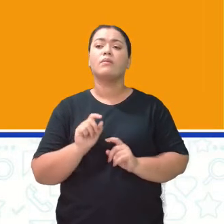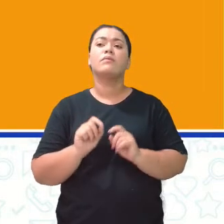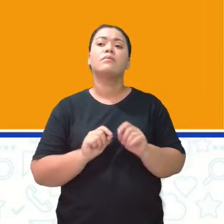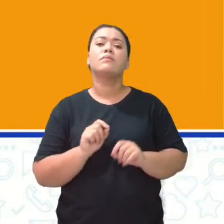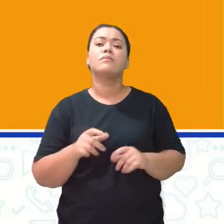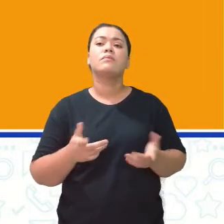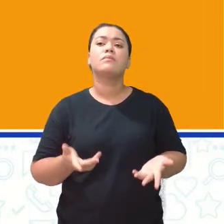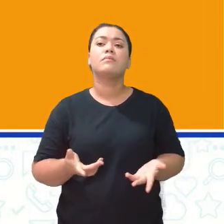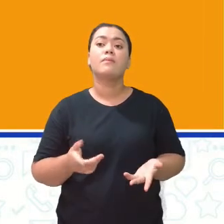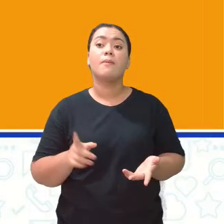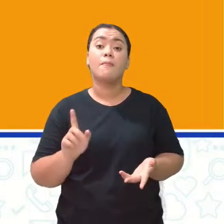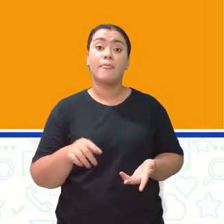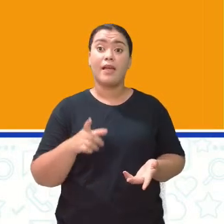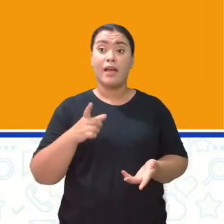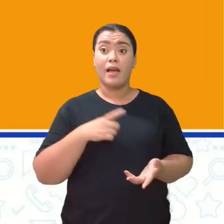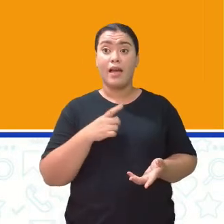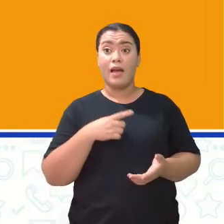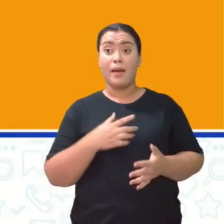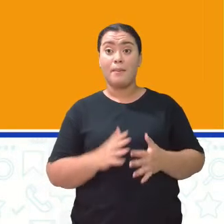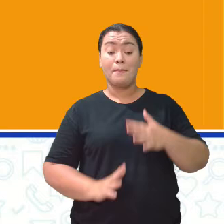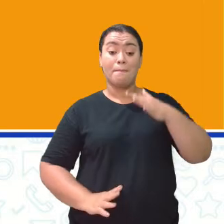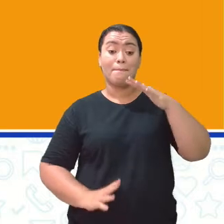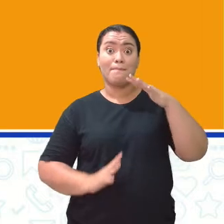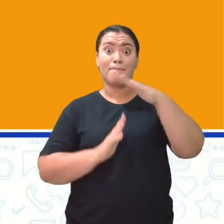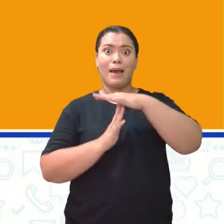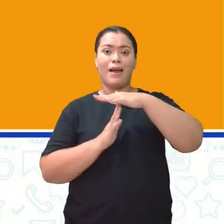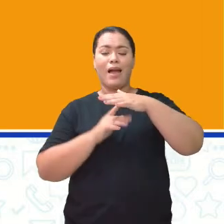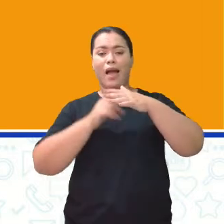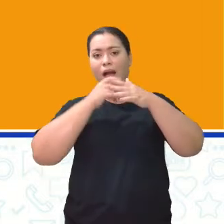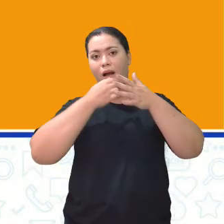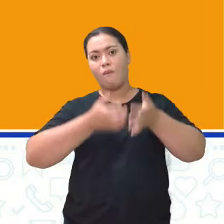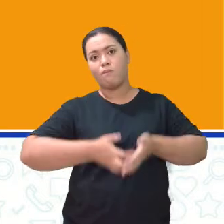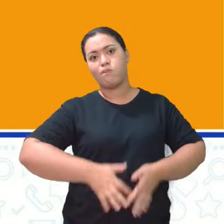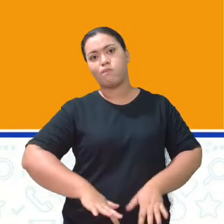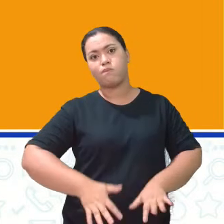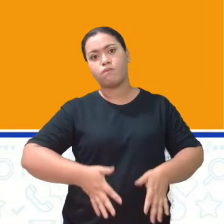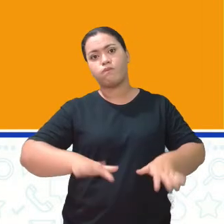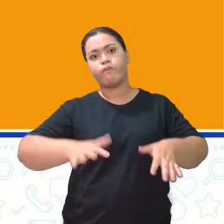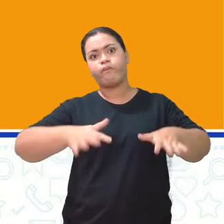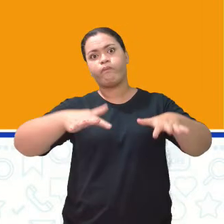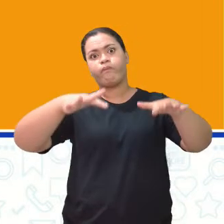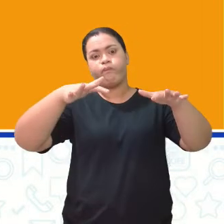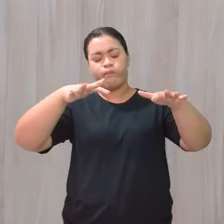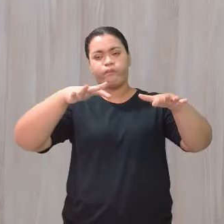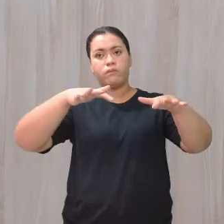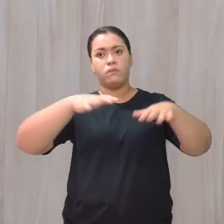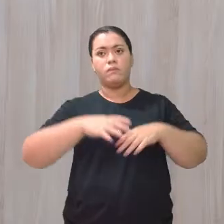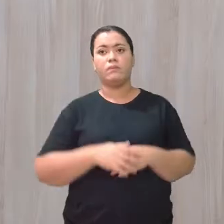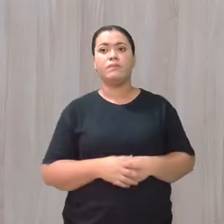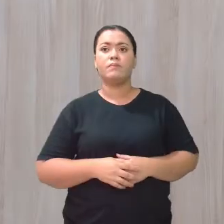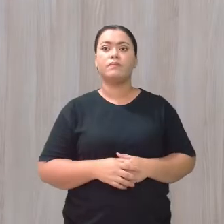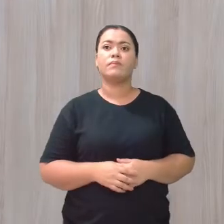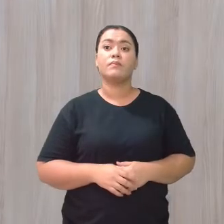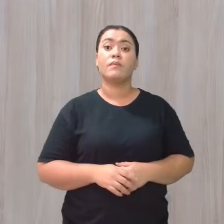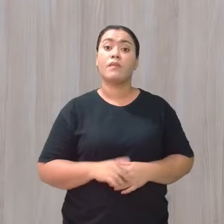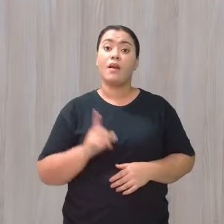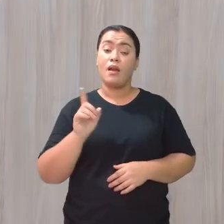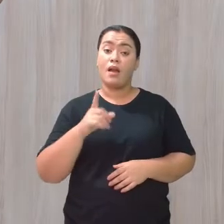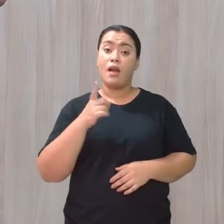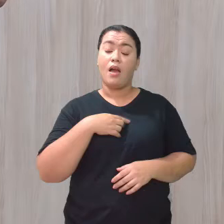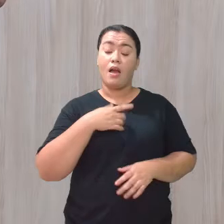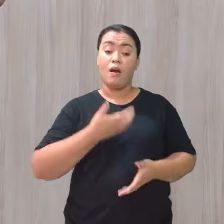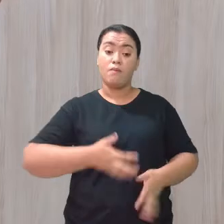acontece? Quando o nível máximo atingido pelas águas de uma maré cheia. Então, essa maré